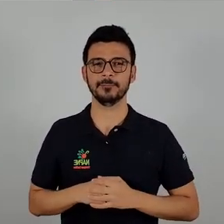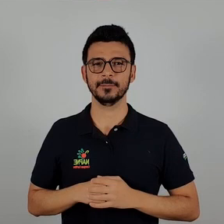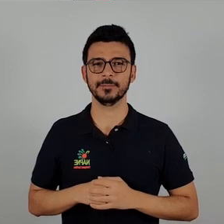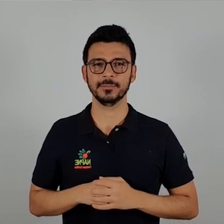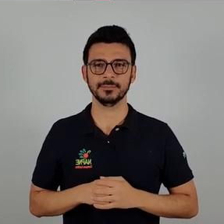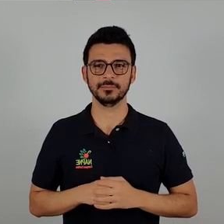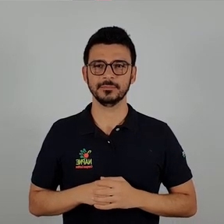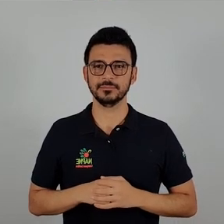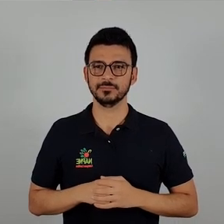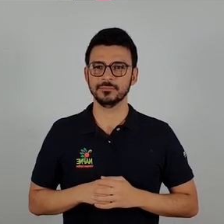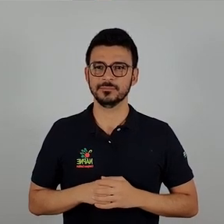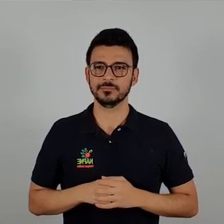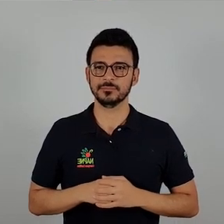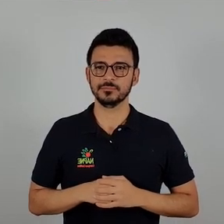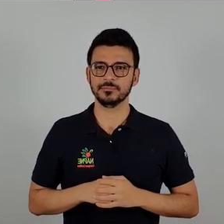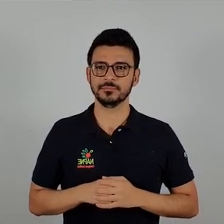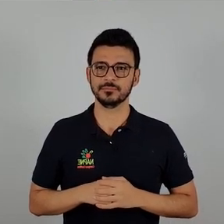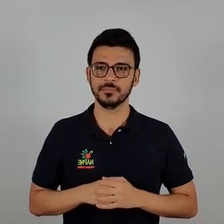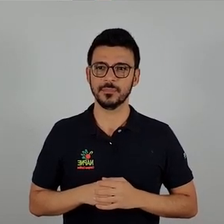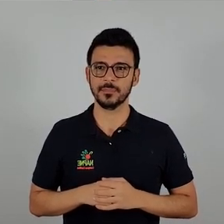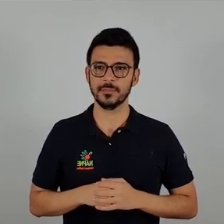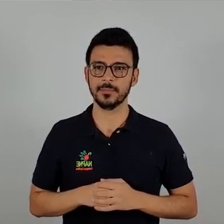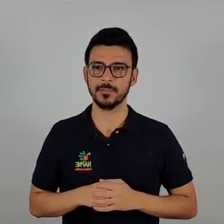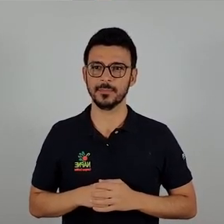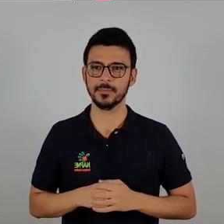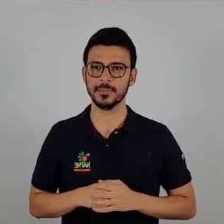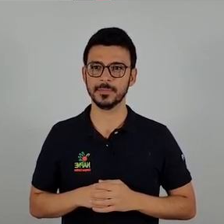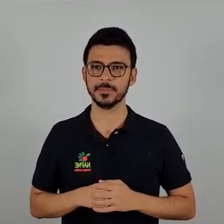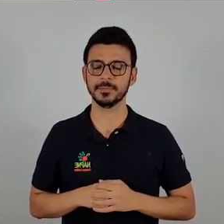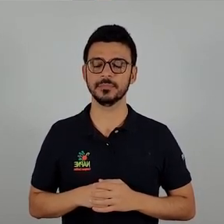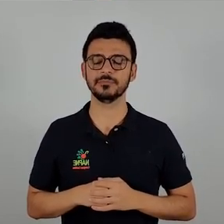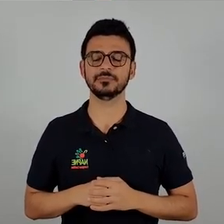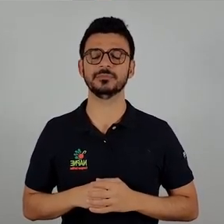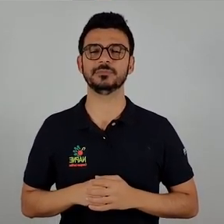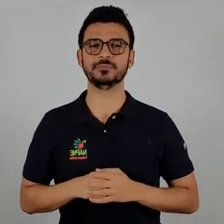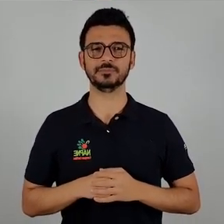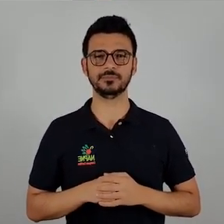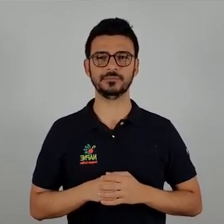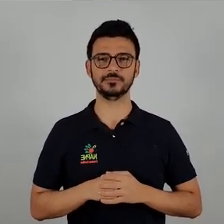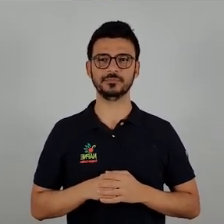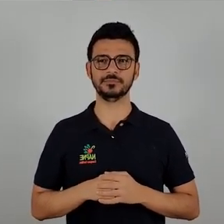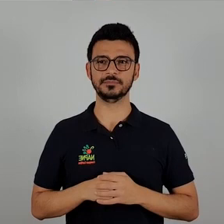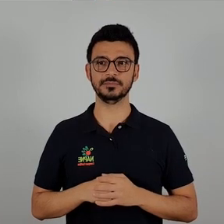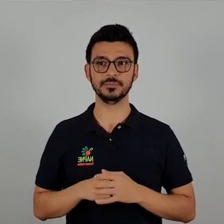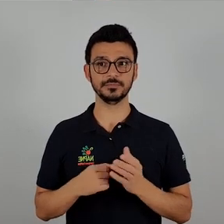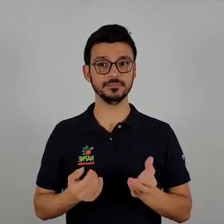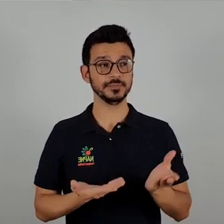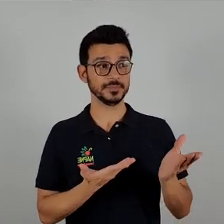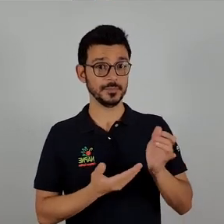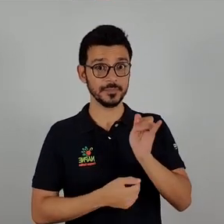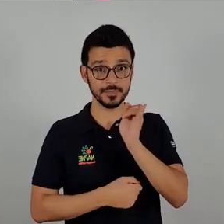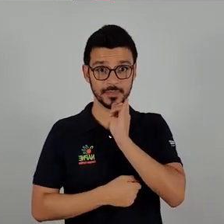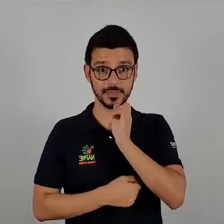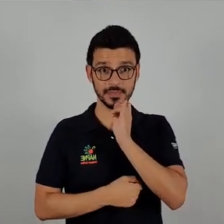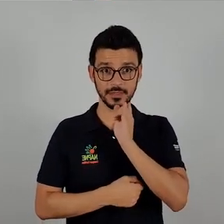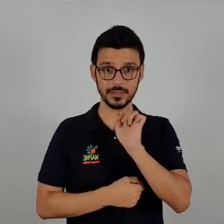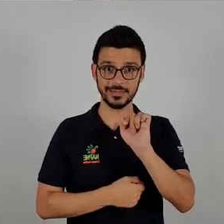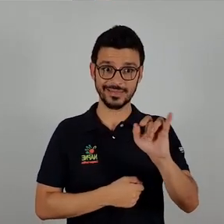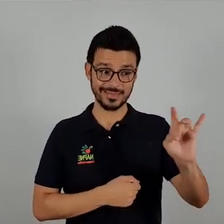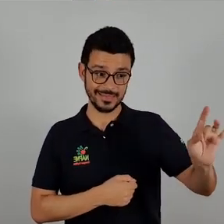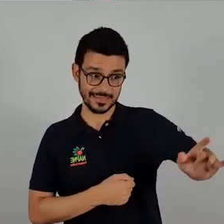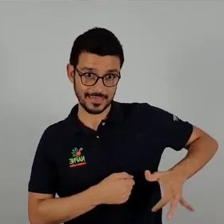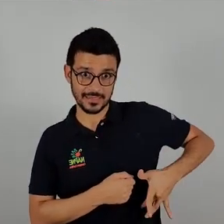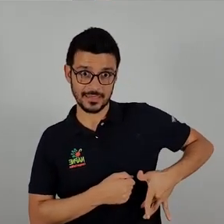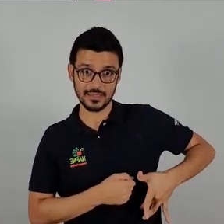medicina chinesa, eu tenho sintomas como medo, raiva, ira, irritabilidade